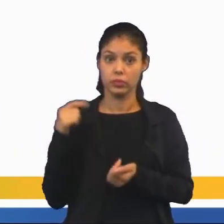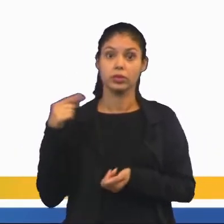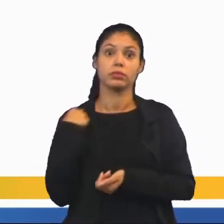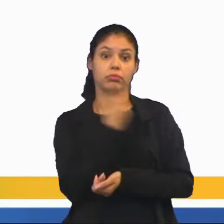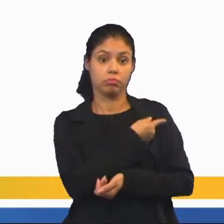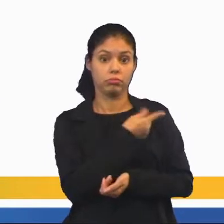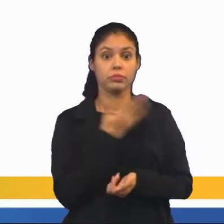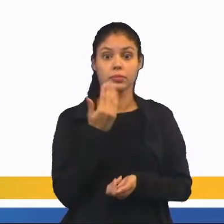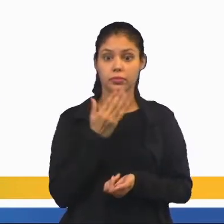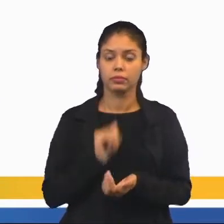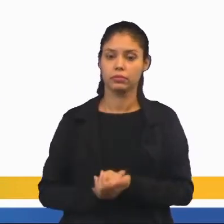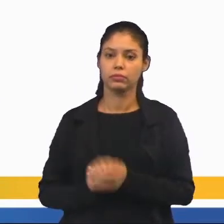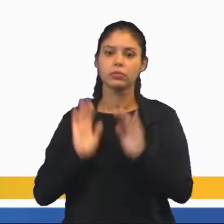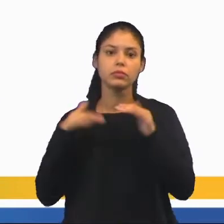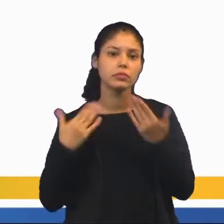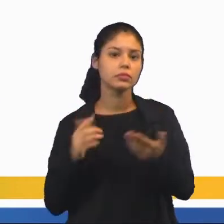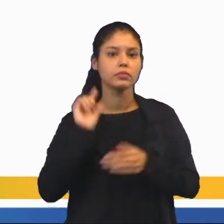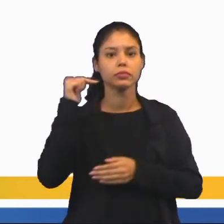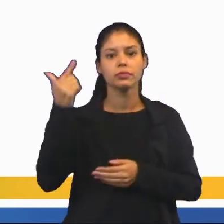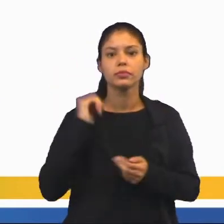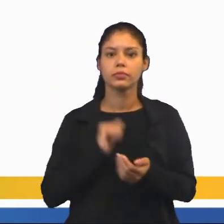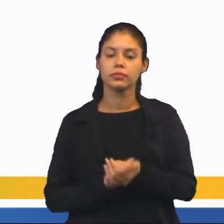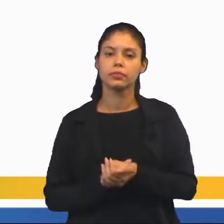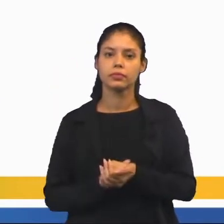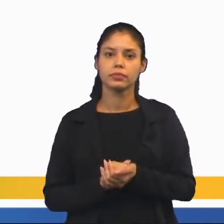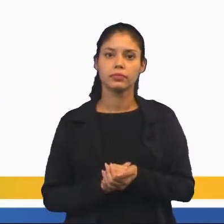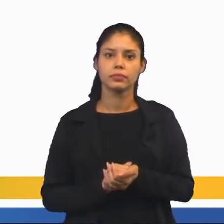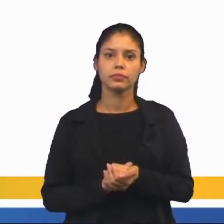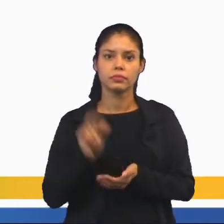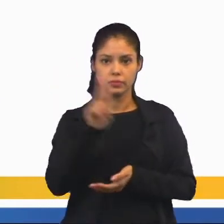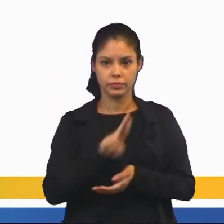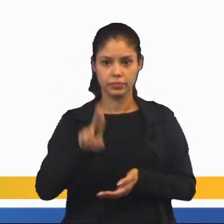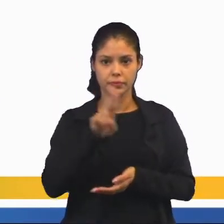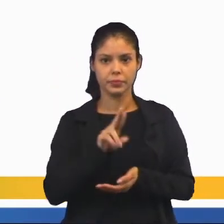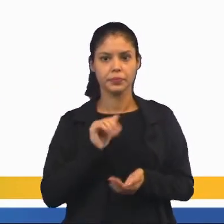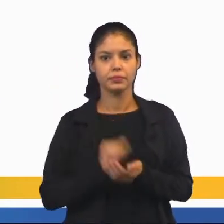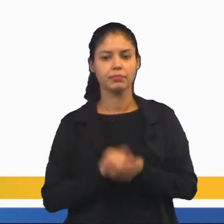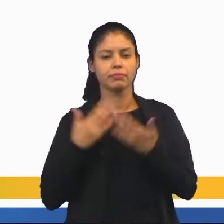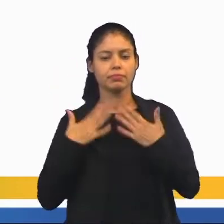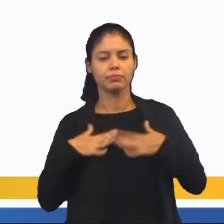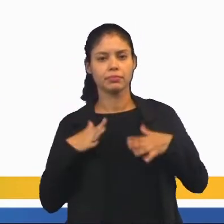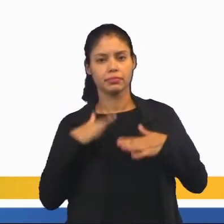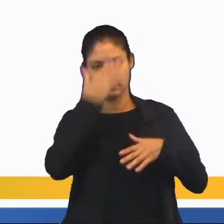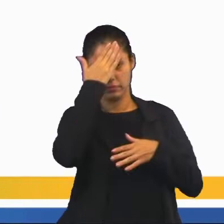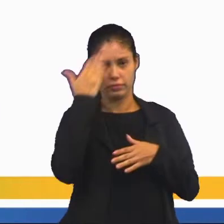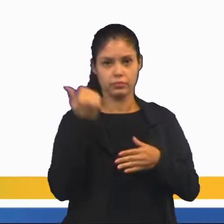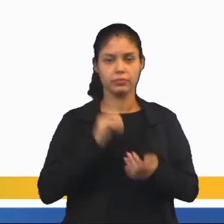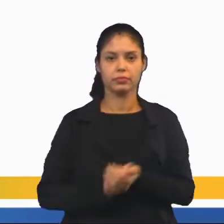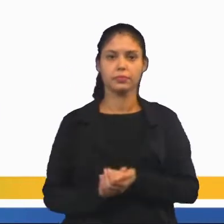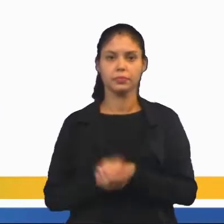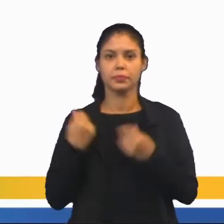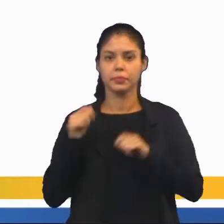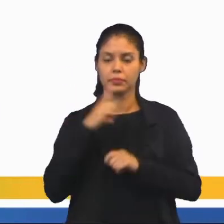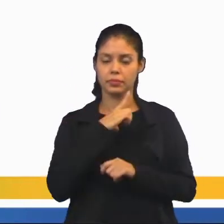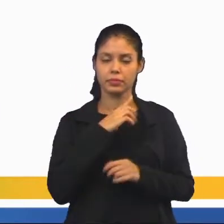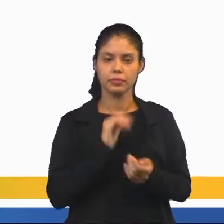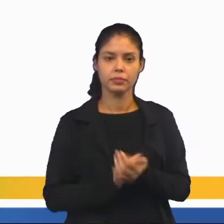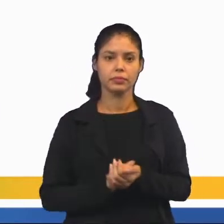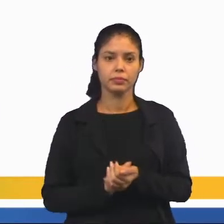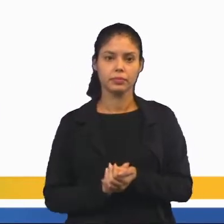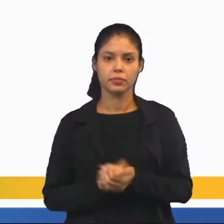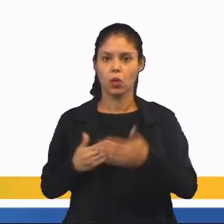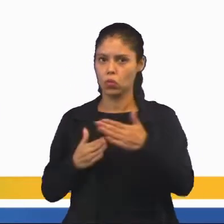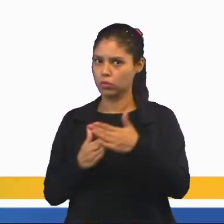nossa alimentação? Quais serão aqueles que nós devemos ter ali um uso moderado? Quais aqueles que nós precisamos determinar